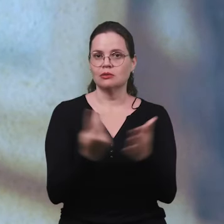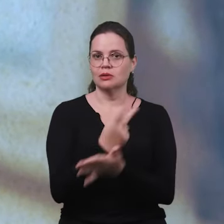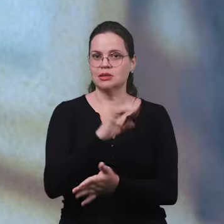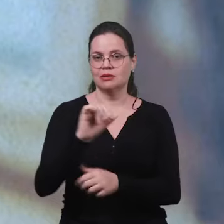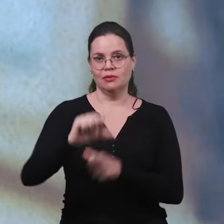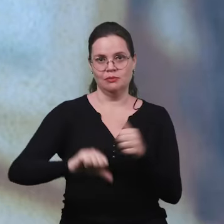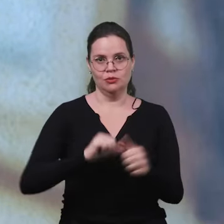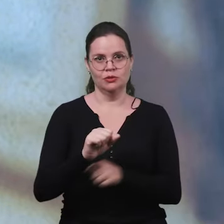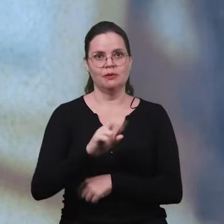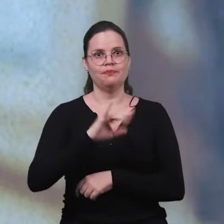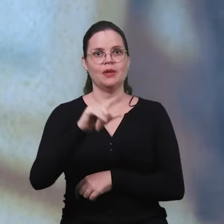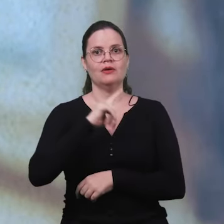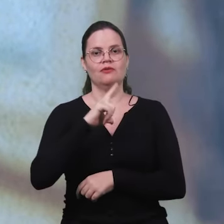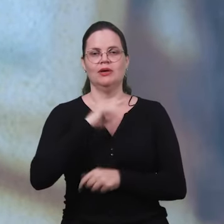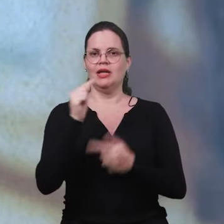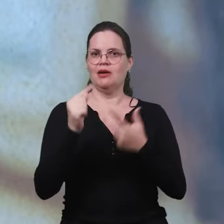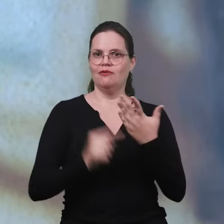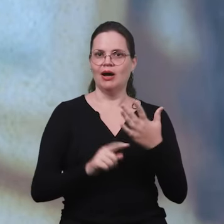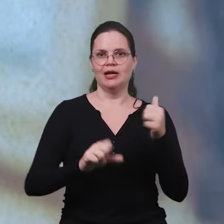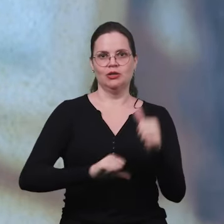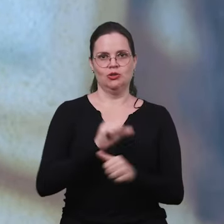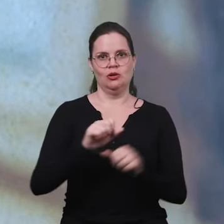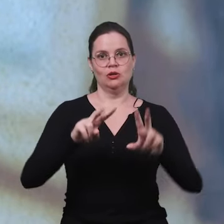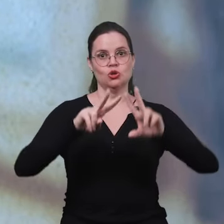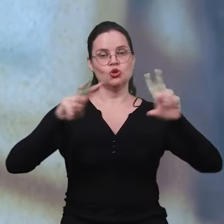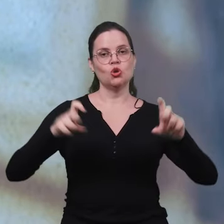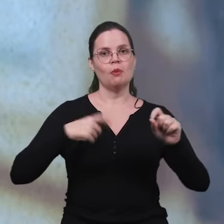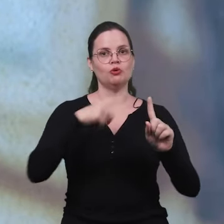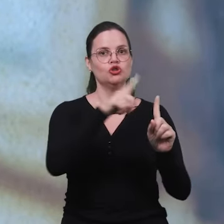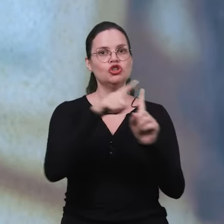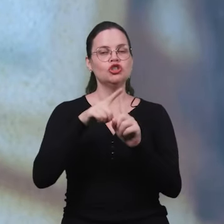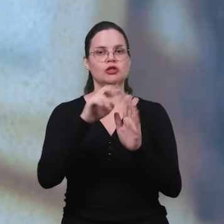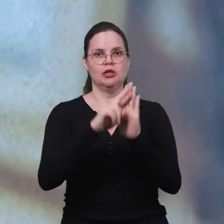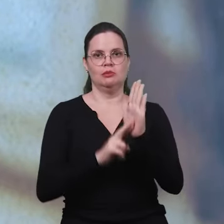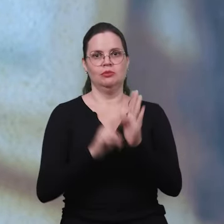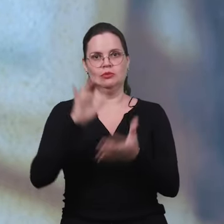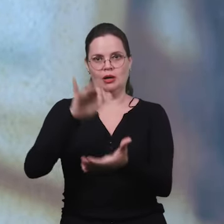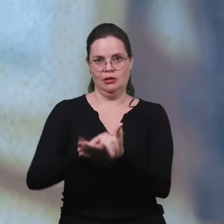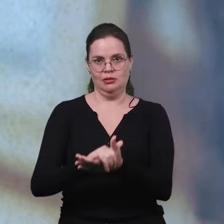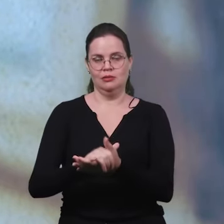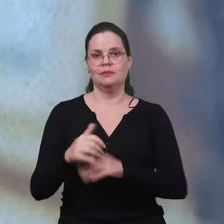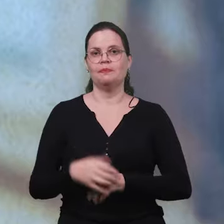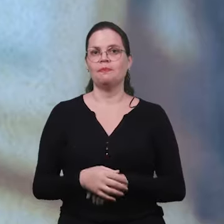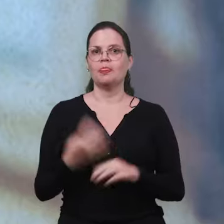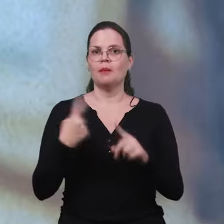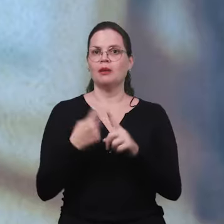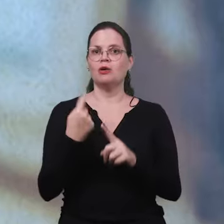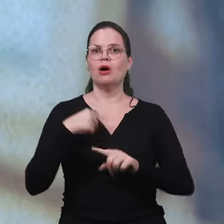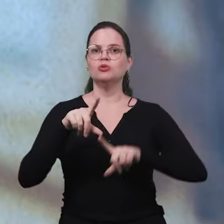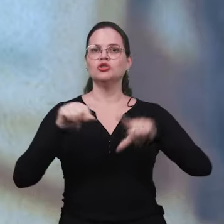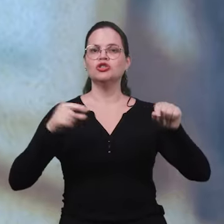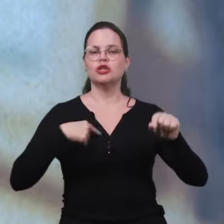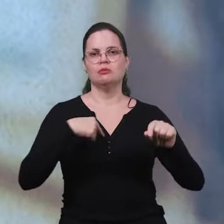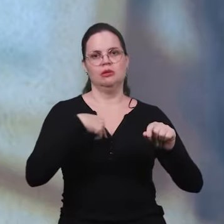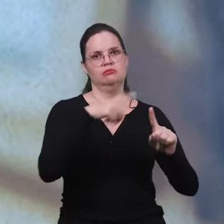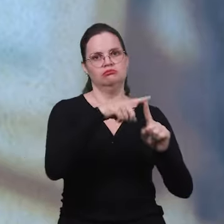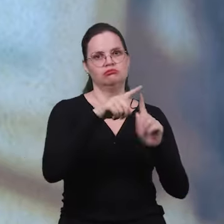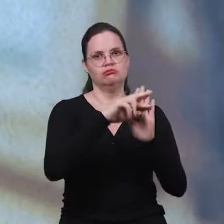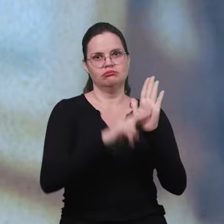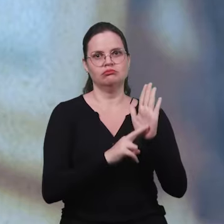muitas alterações no que diz respeito ao regime de bens. E quando você escolhe o regime, essa escolha ela vai impactar,